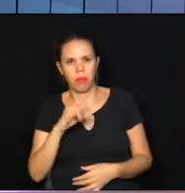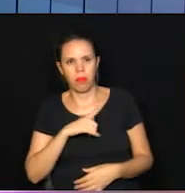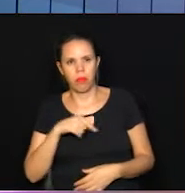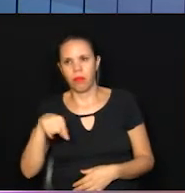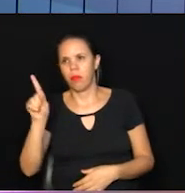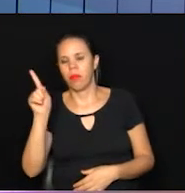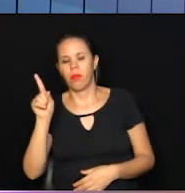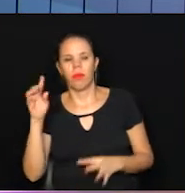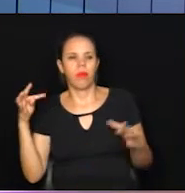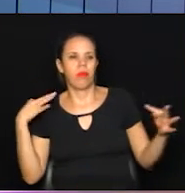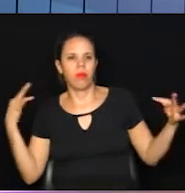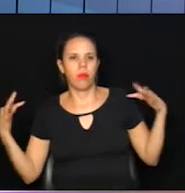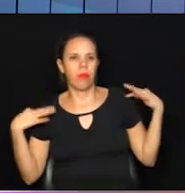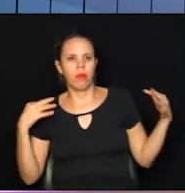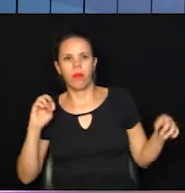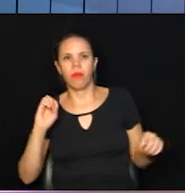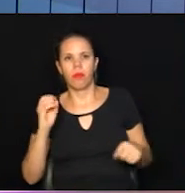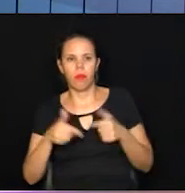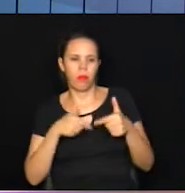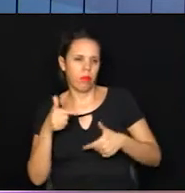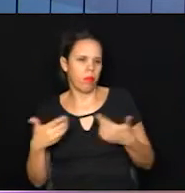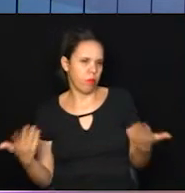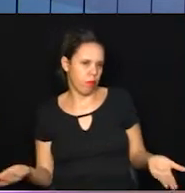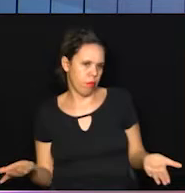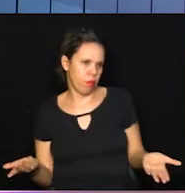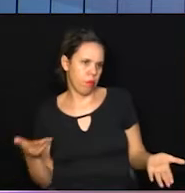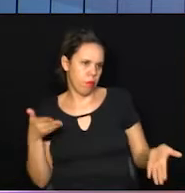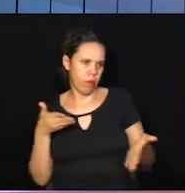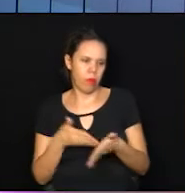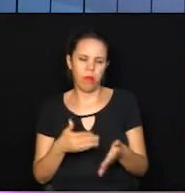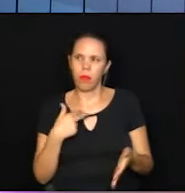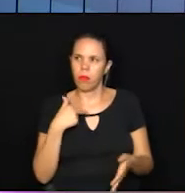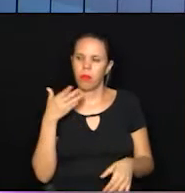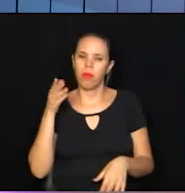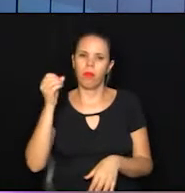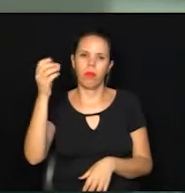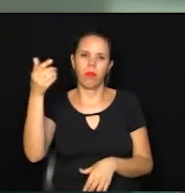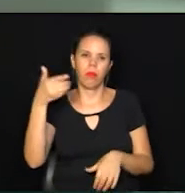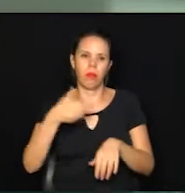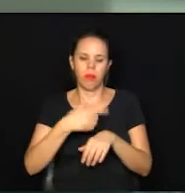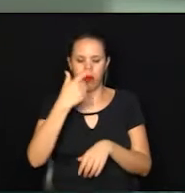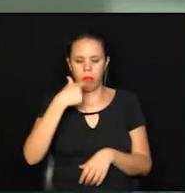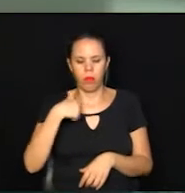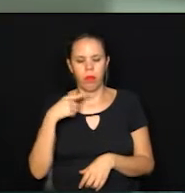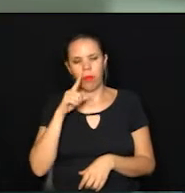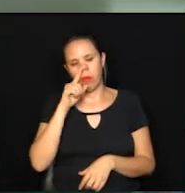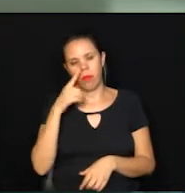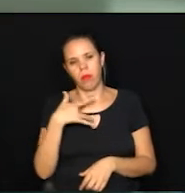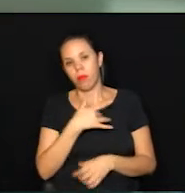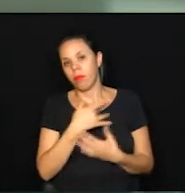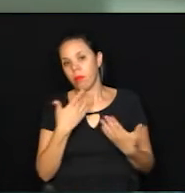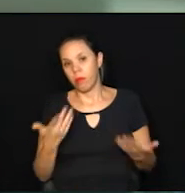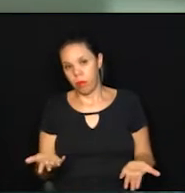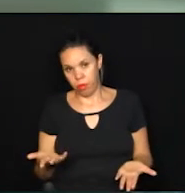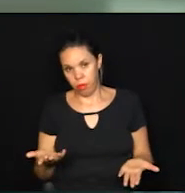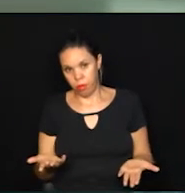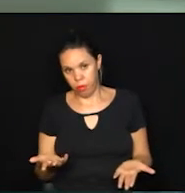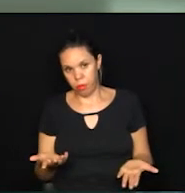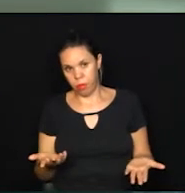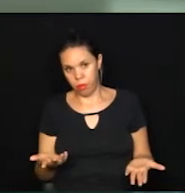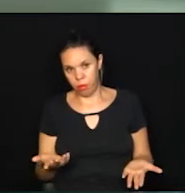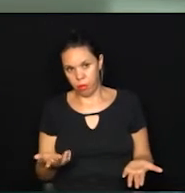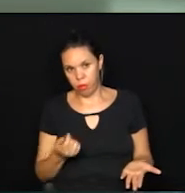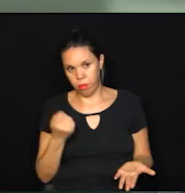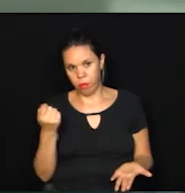por turismo ou por negócios, você ser impedido de entrar por ser uma ameaça sanitária. Então, é um preço